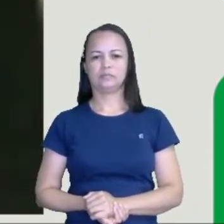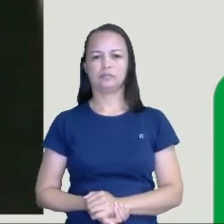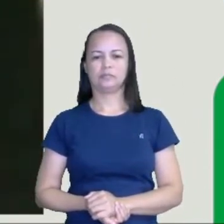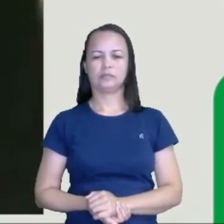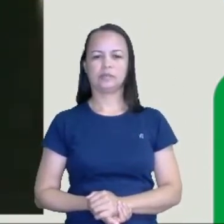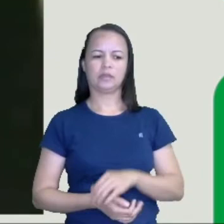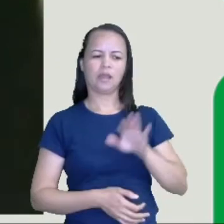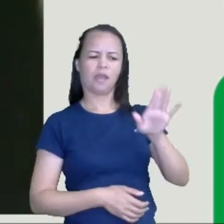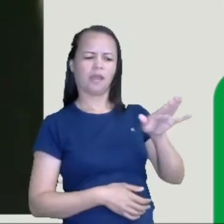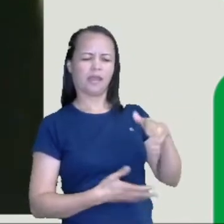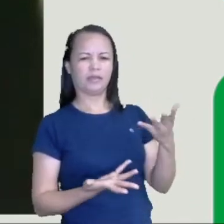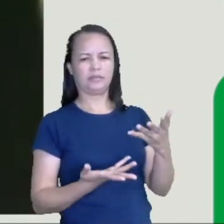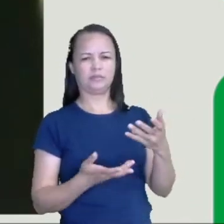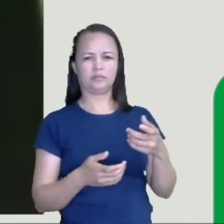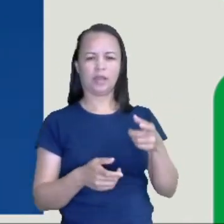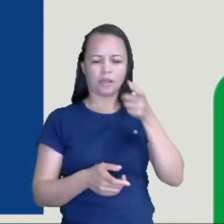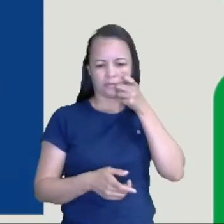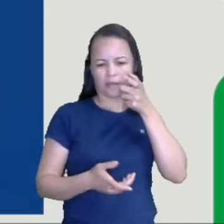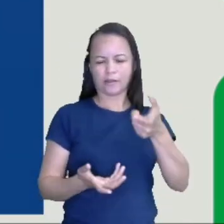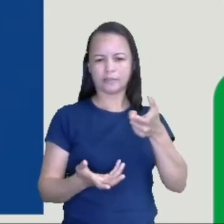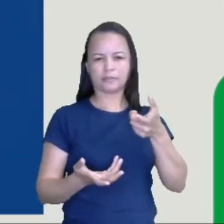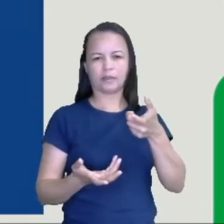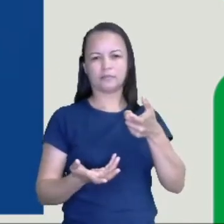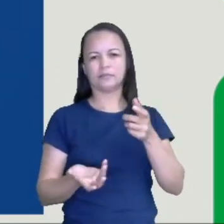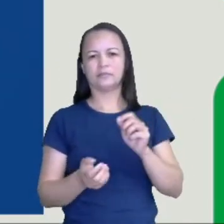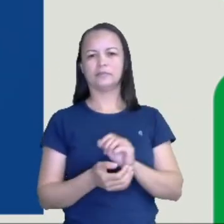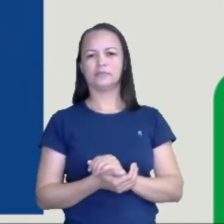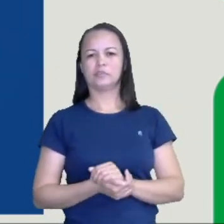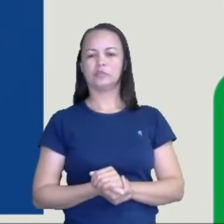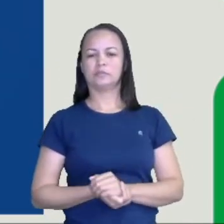Ô garoto, não estaria interessado num par de